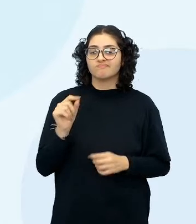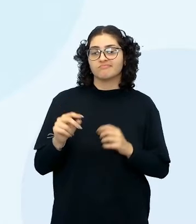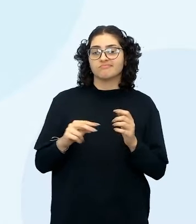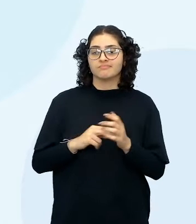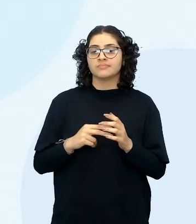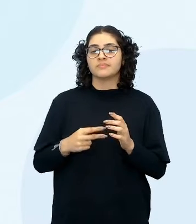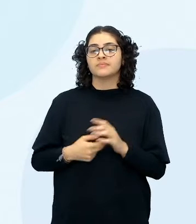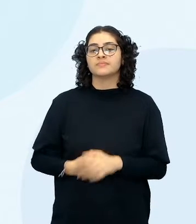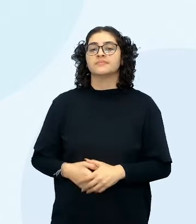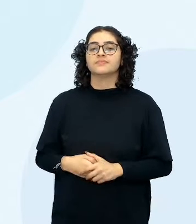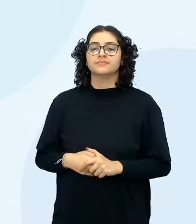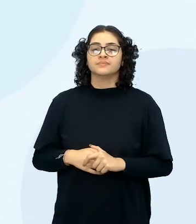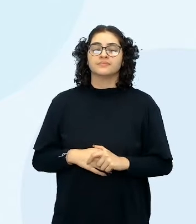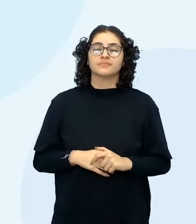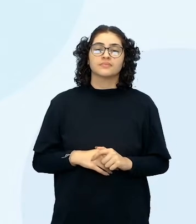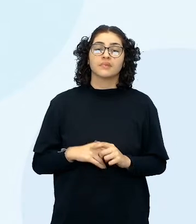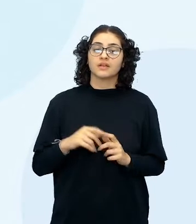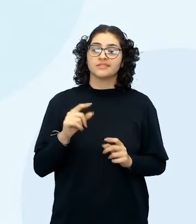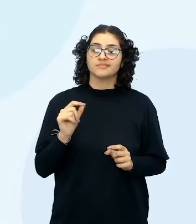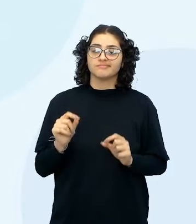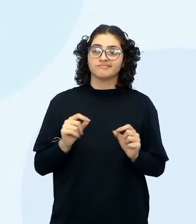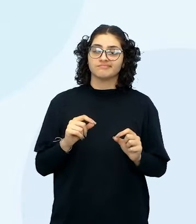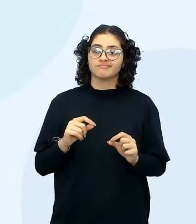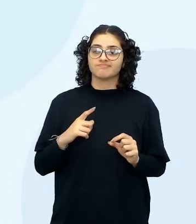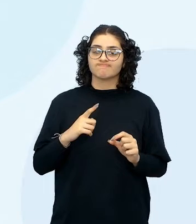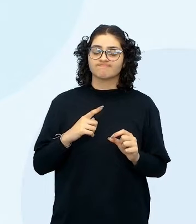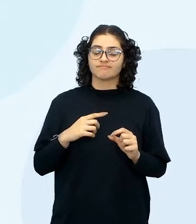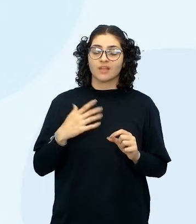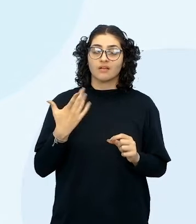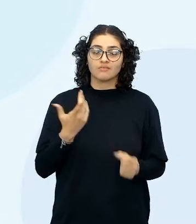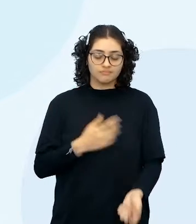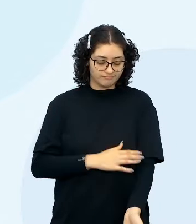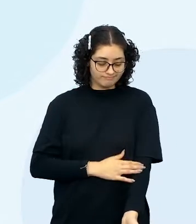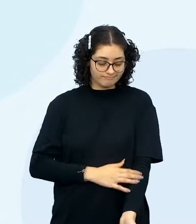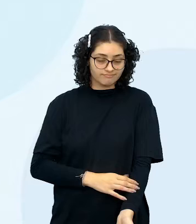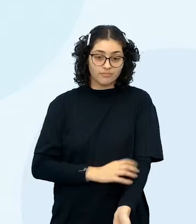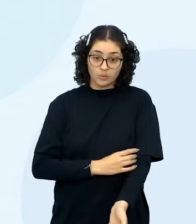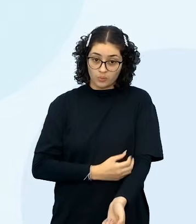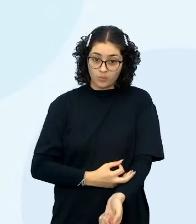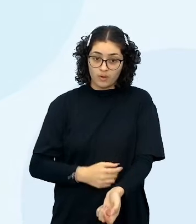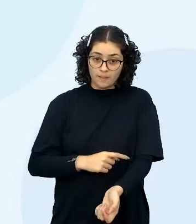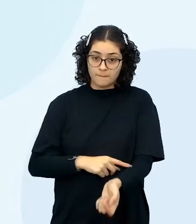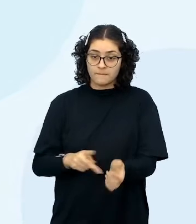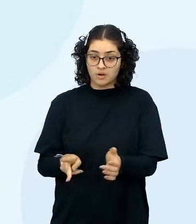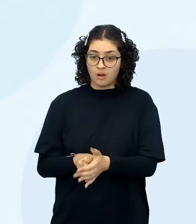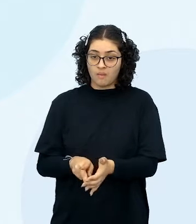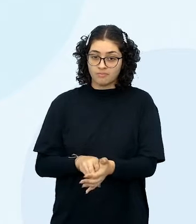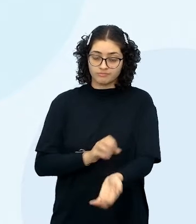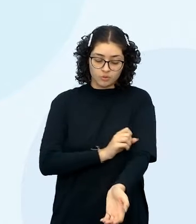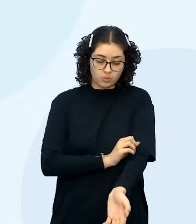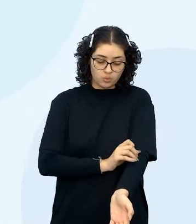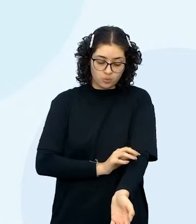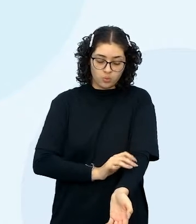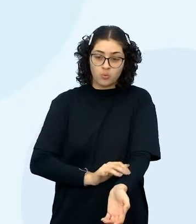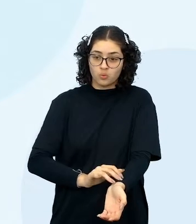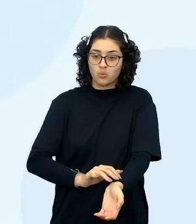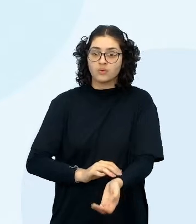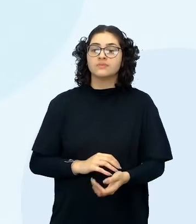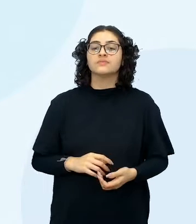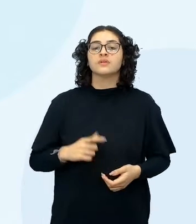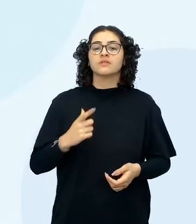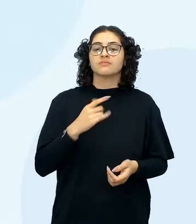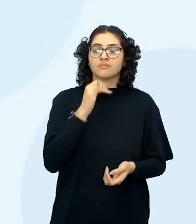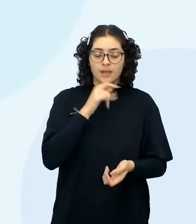coisa que acaba danificando a superfície ou de um vaso sanguíneo, ou da sua pele. Então,